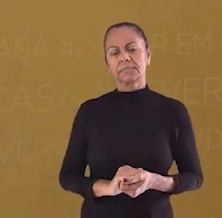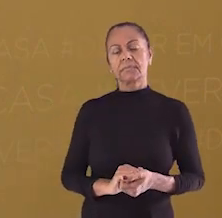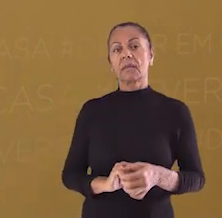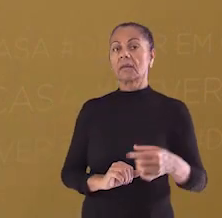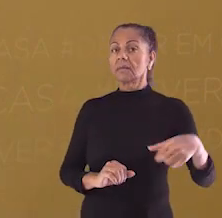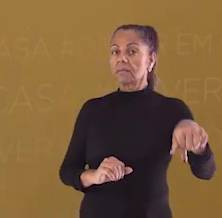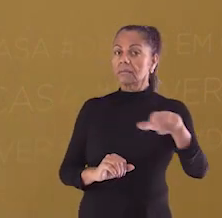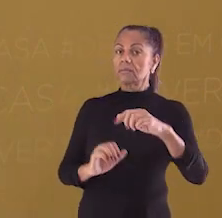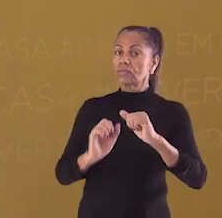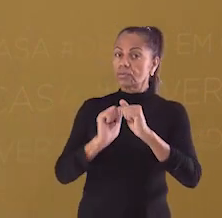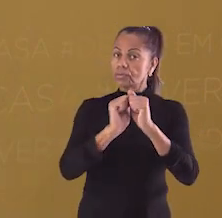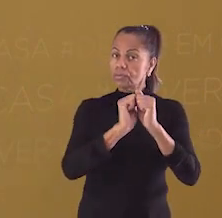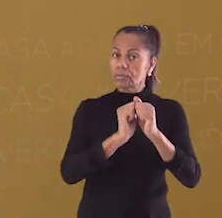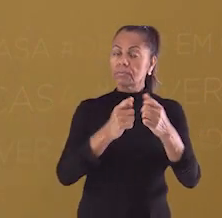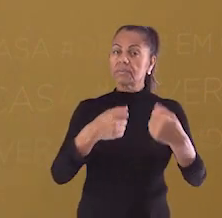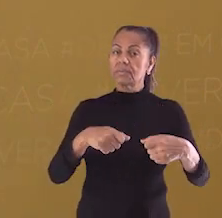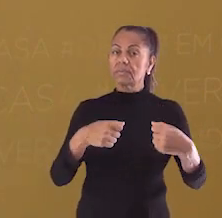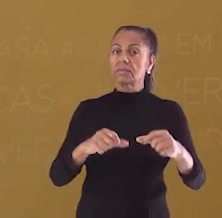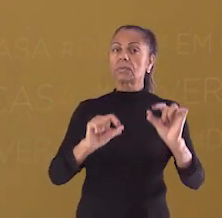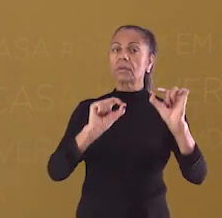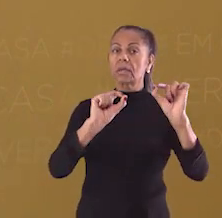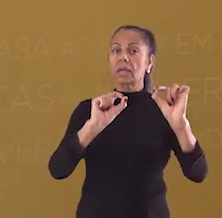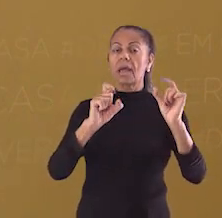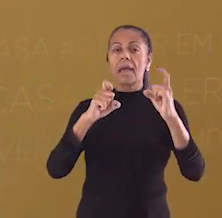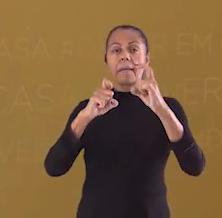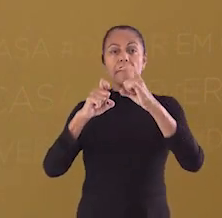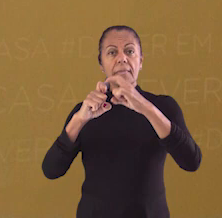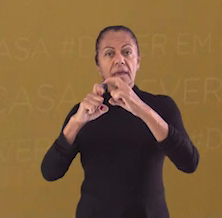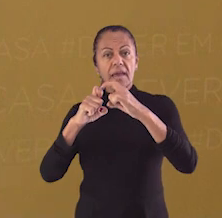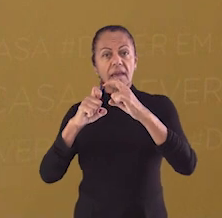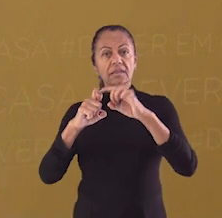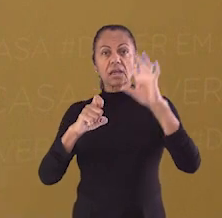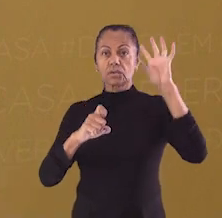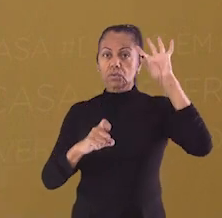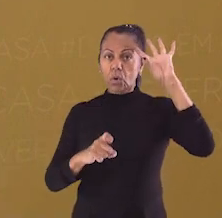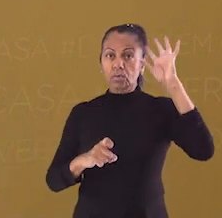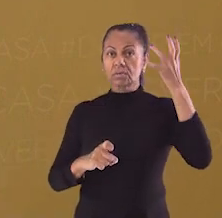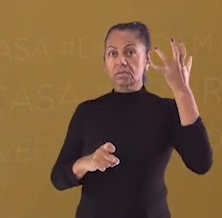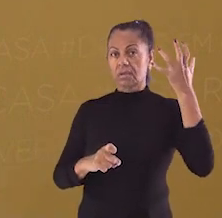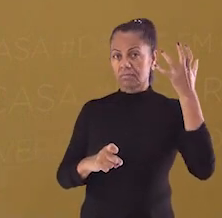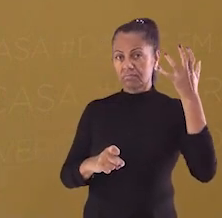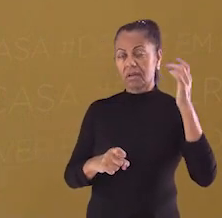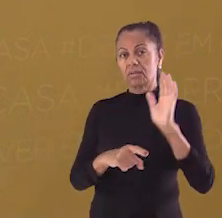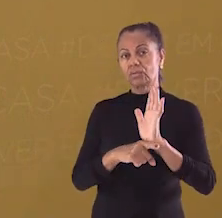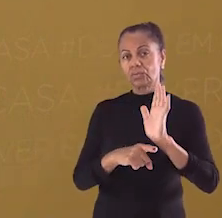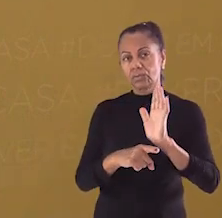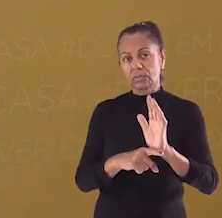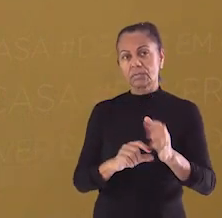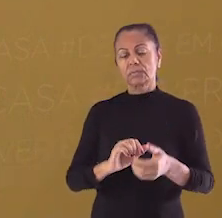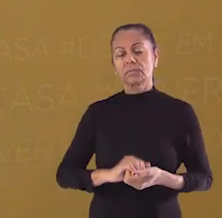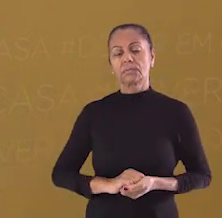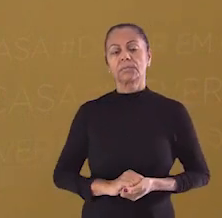sobre esses problemas, né? Para que juntos vocês consigam buscar acompanhamento médico, que é a solução mais indicada para todos esses que a gente citou